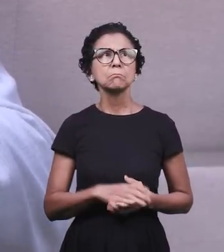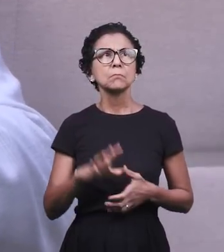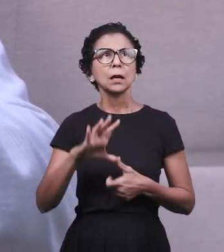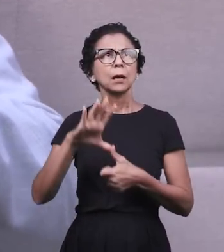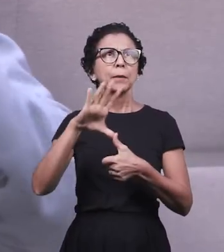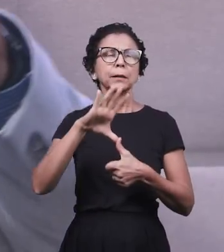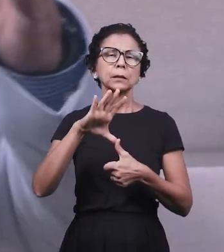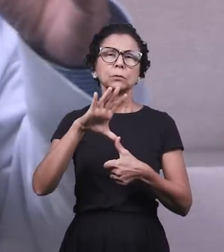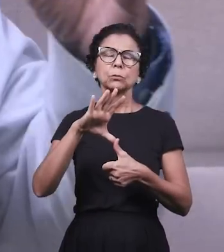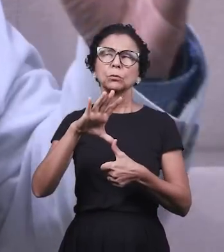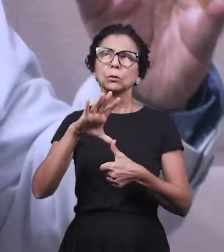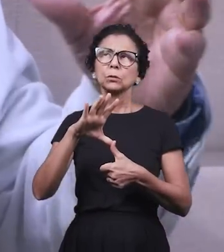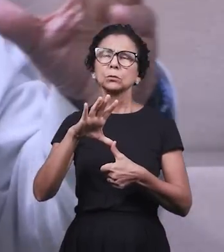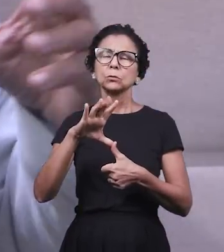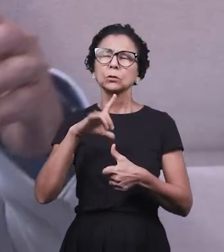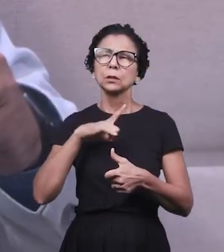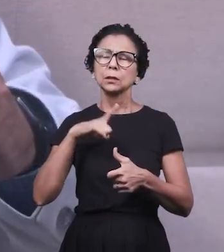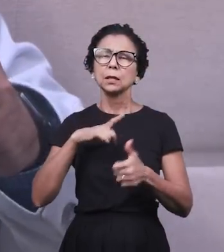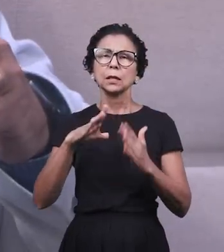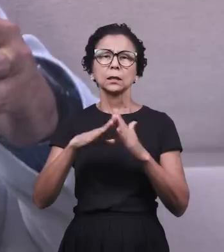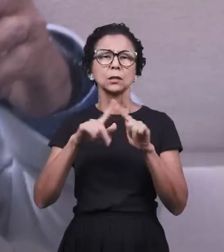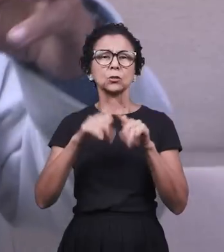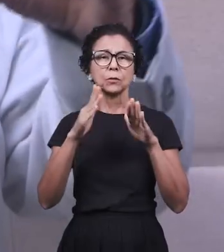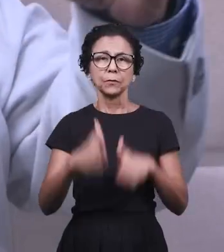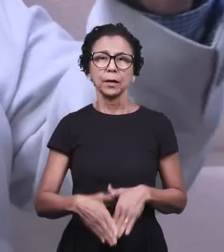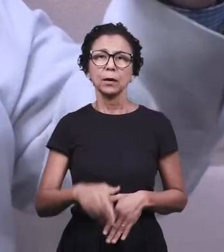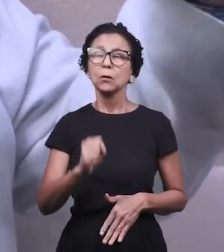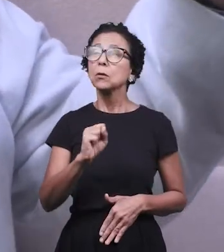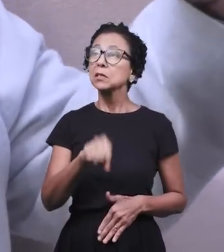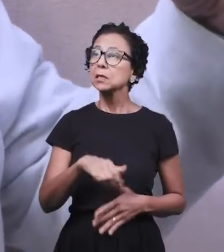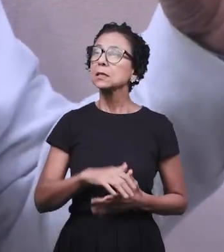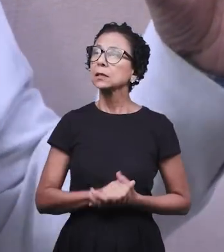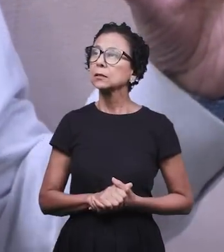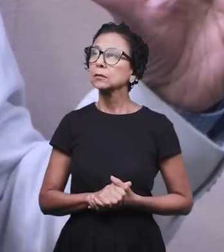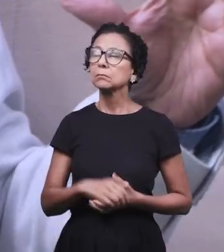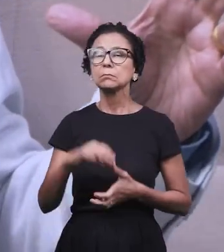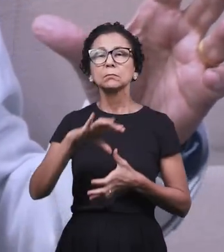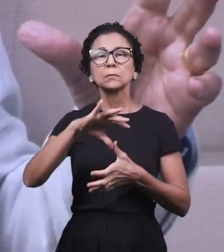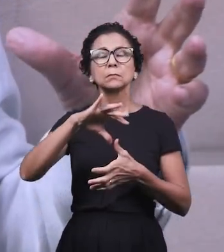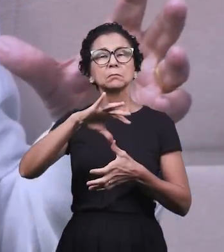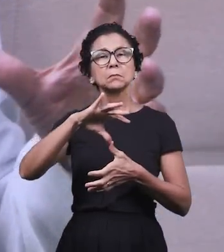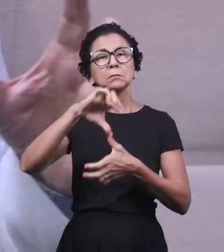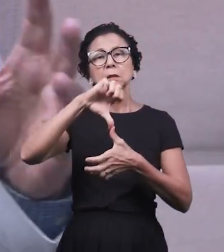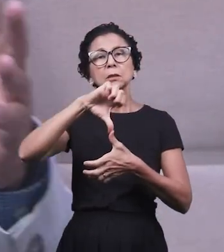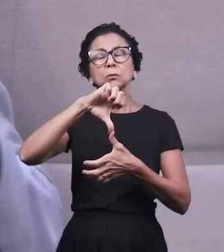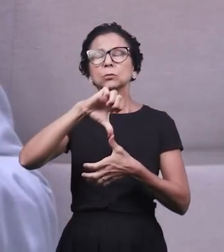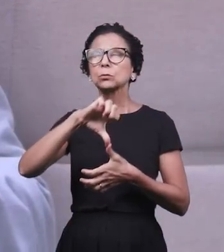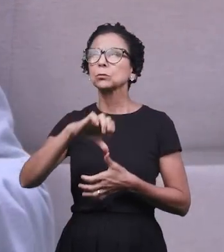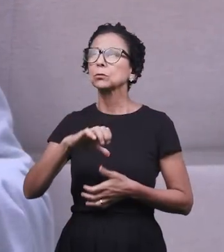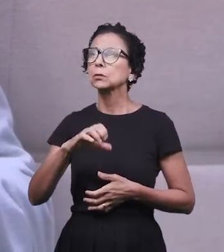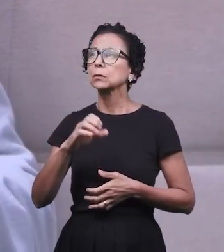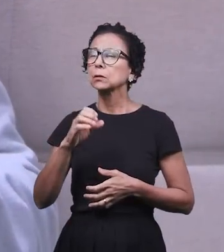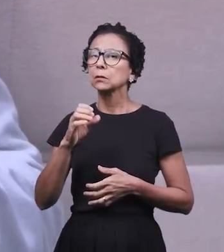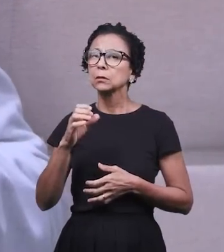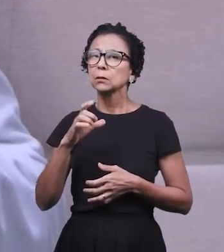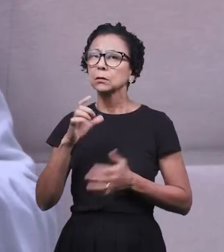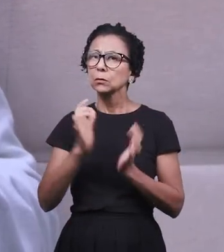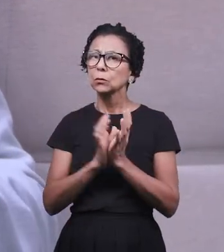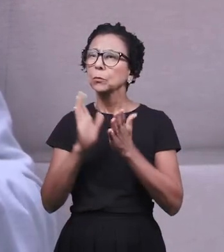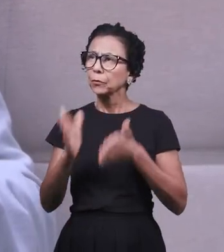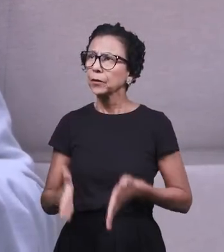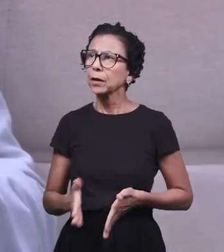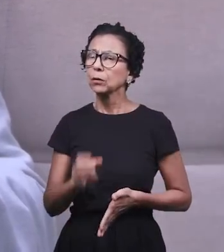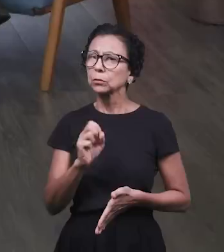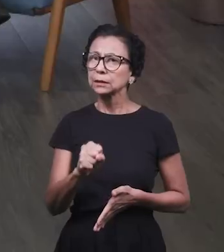Existe. Existe na Europa. Agora, todos esses membros, cada um, forma o